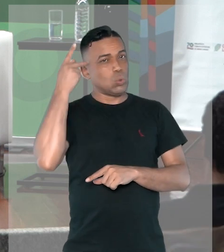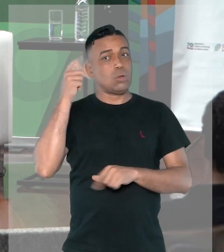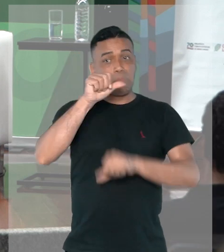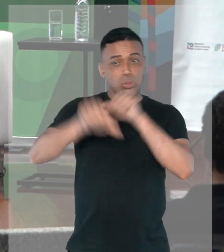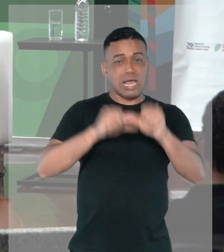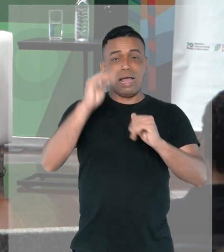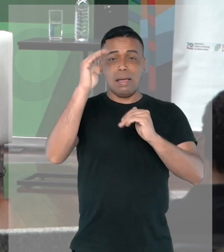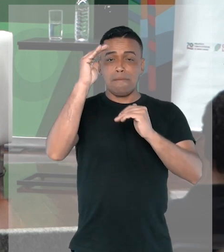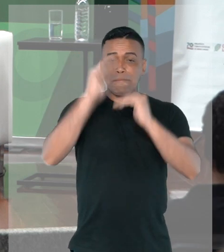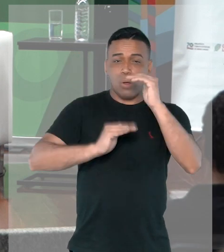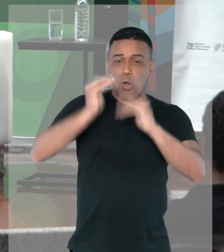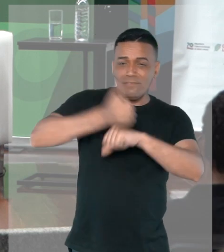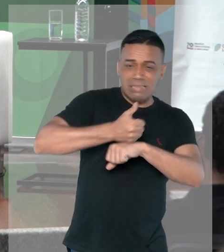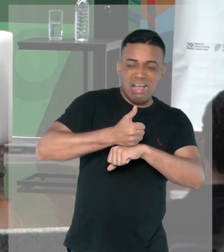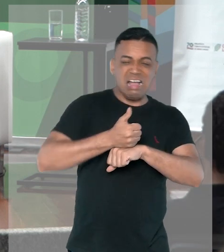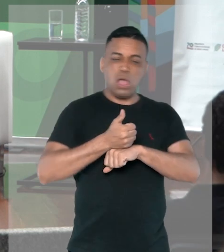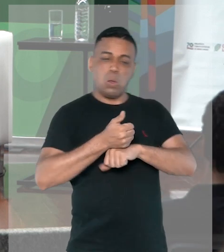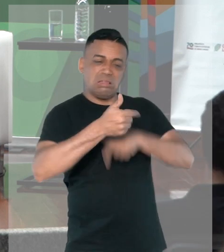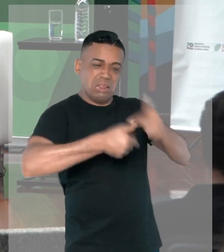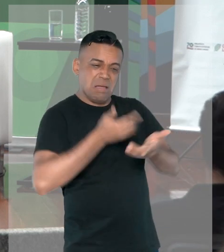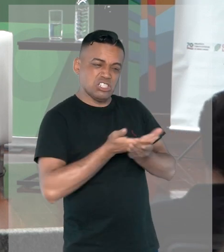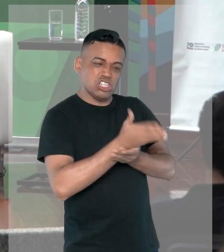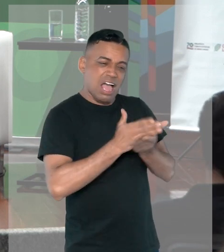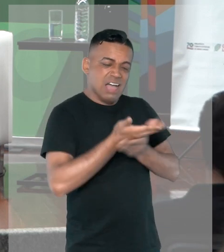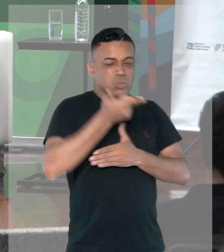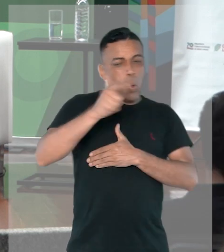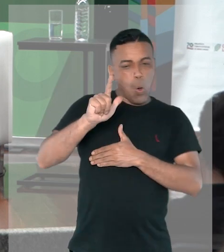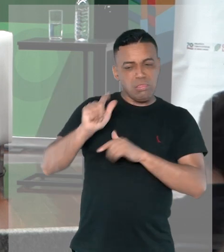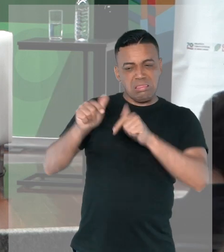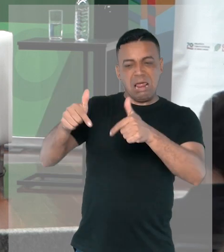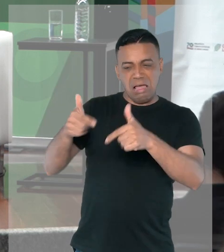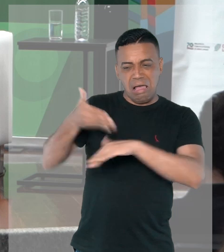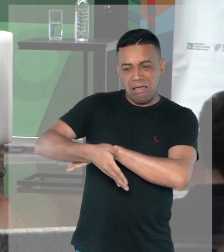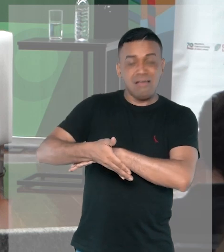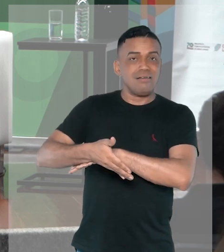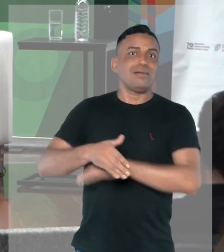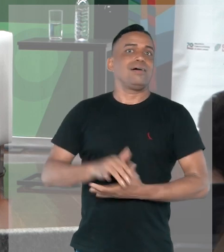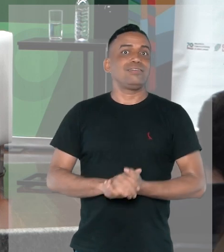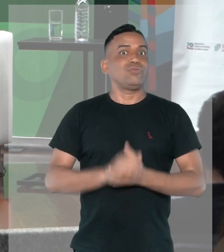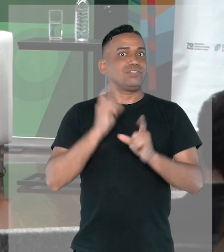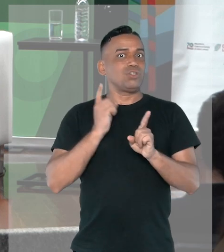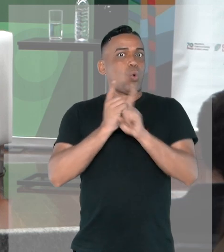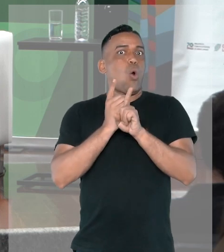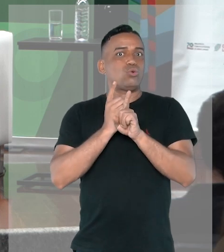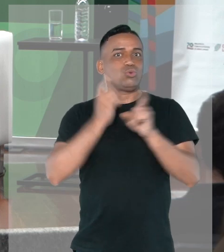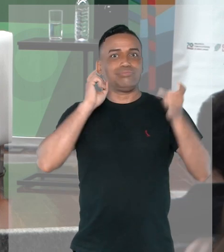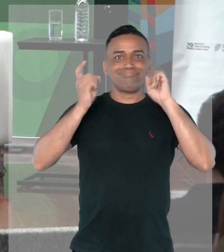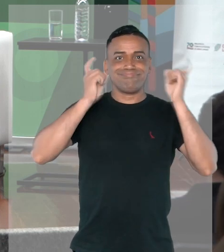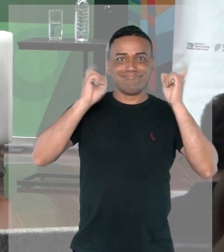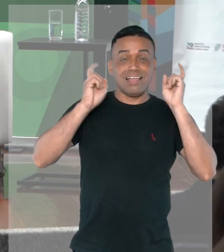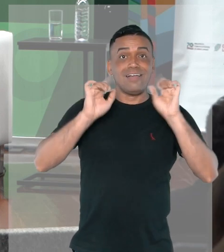estão achando que o seu trabalho está chato, que gostariam de ter uma outra atividade, e fizemos um encontro, e no final do